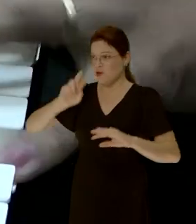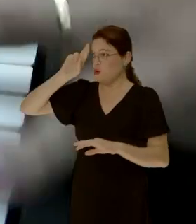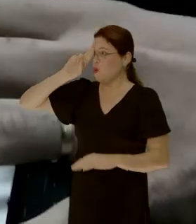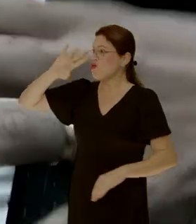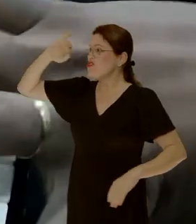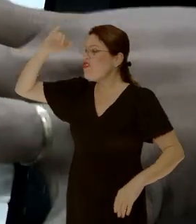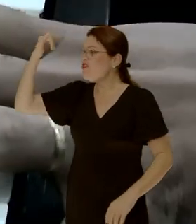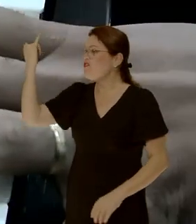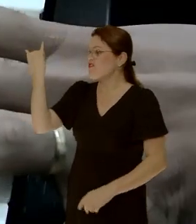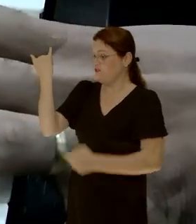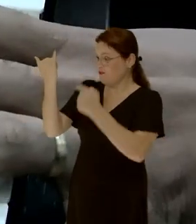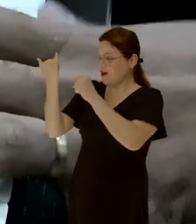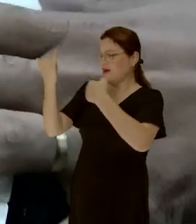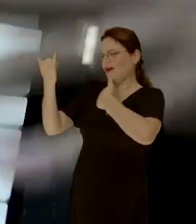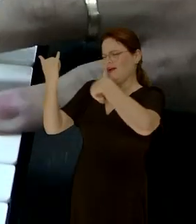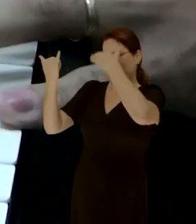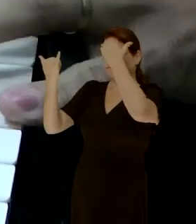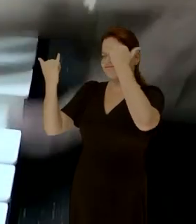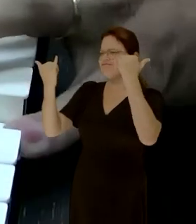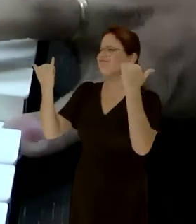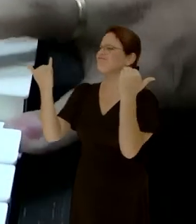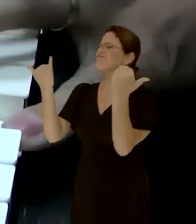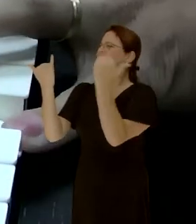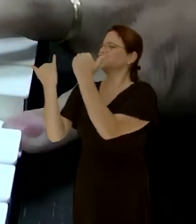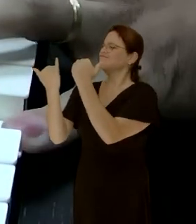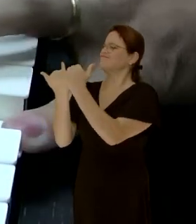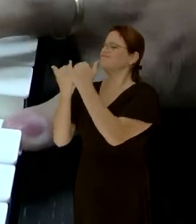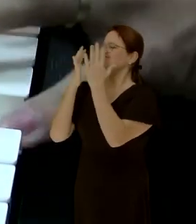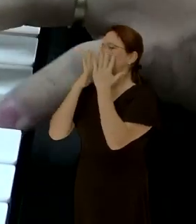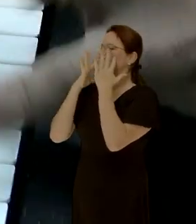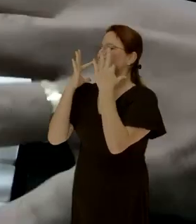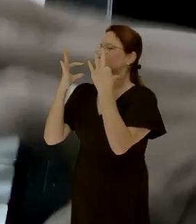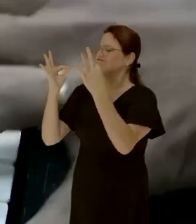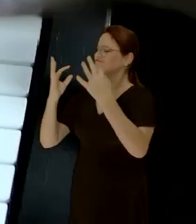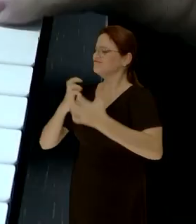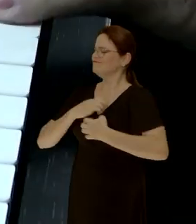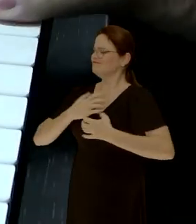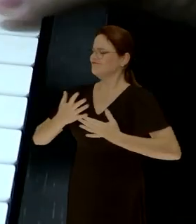Deus, se alegre atento ao teu